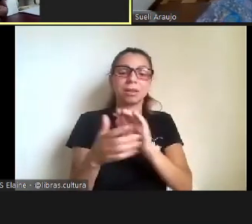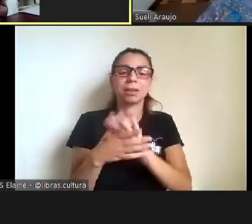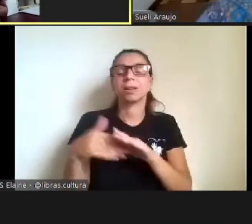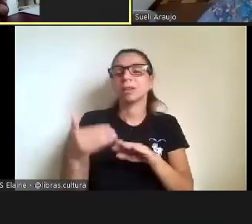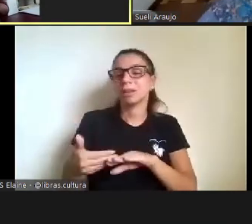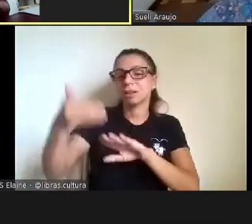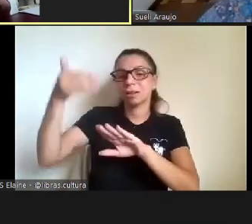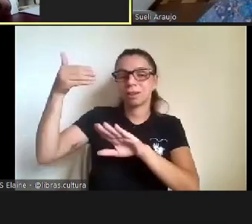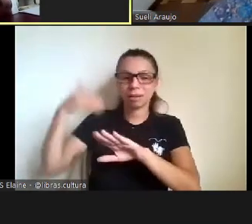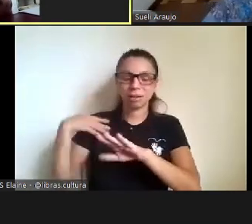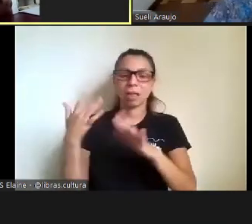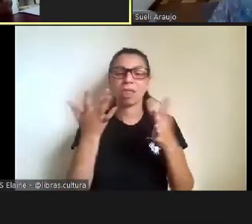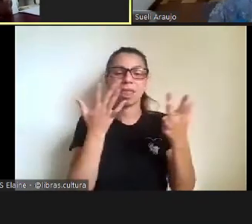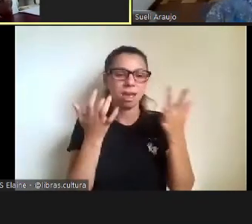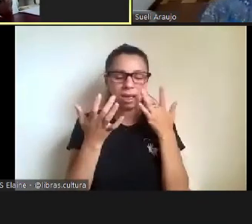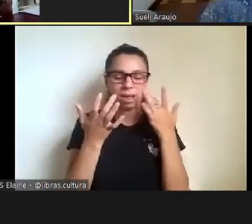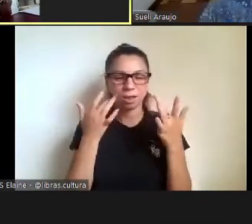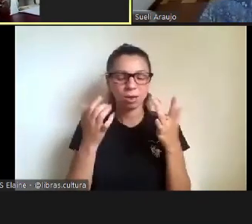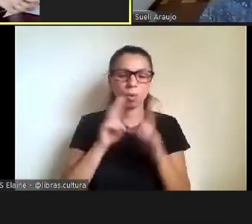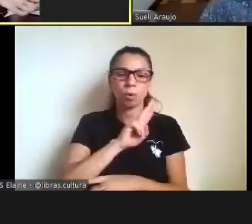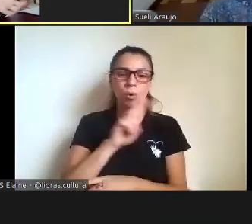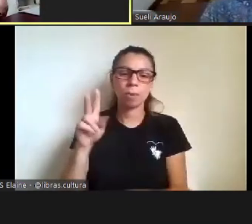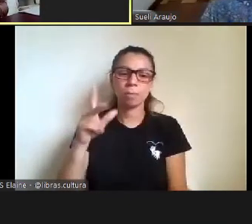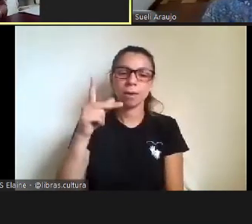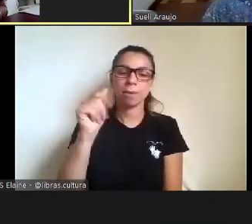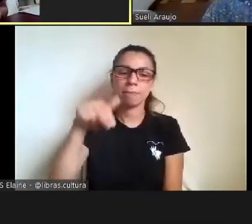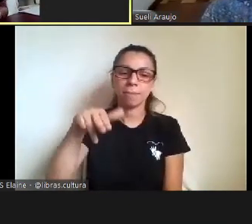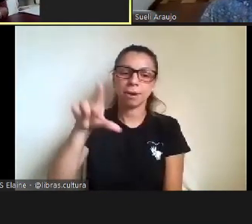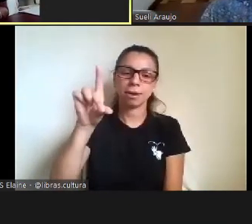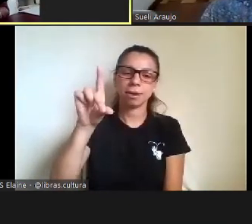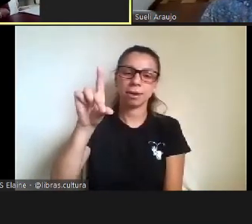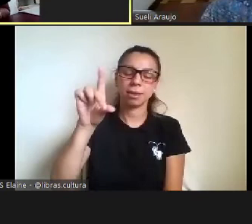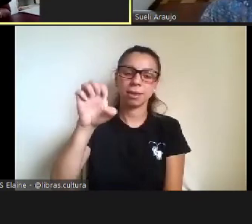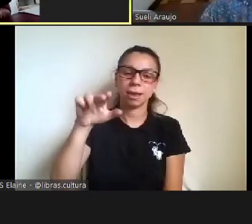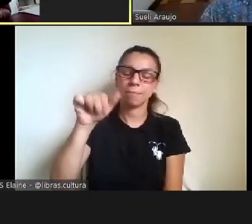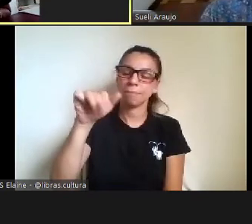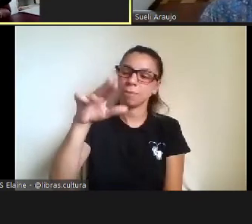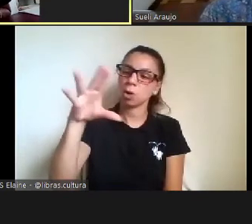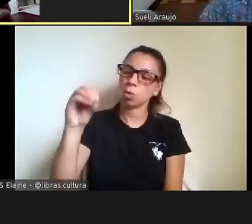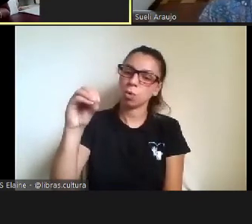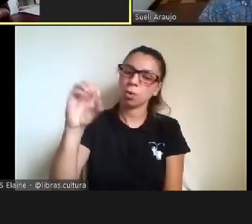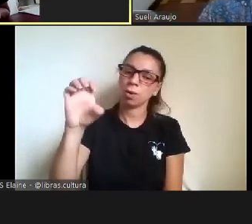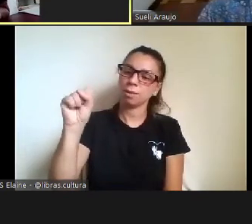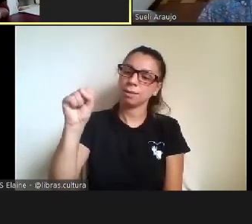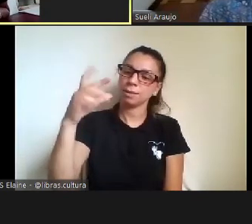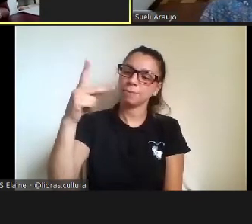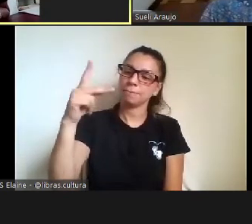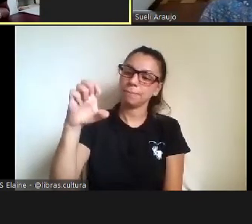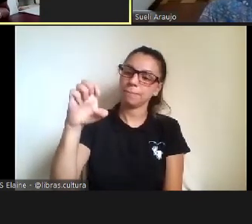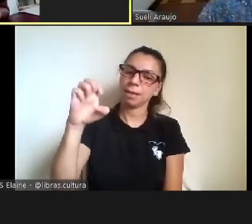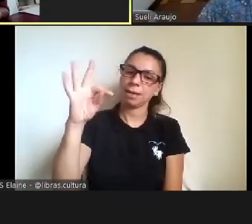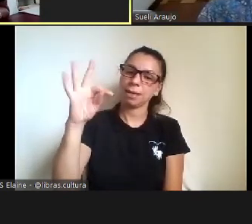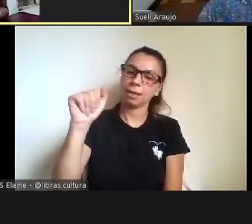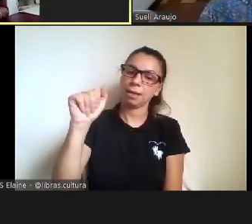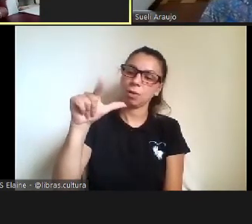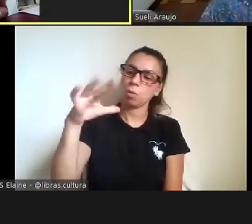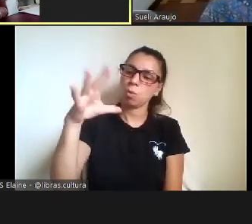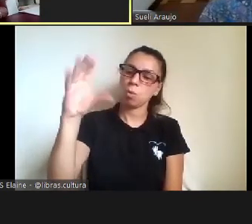Pandêmico Espetáculo, e comecei a tomar gosto pela coisa, entendeu? Esse já é o segundo